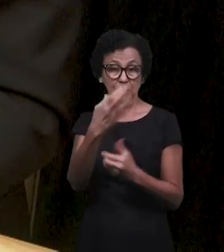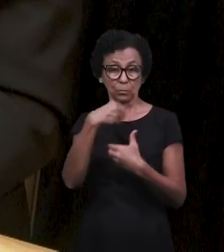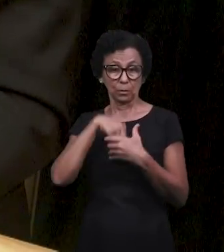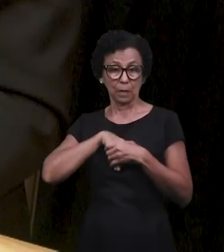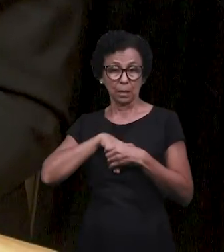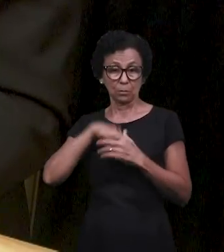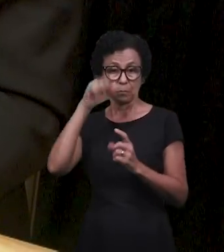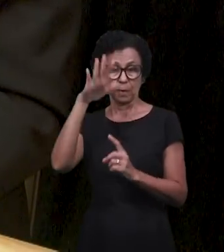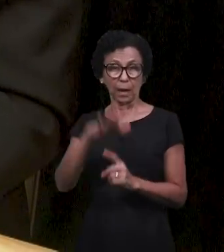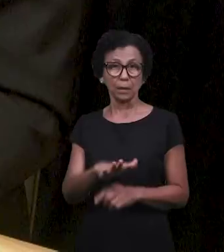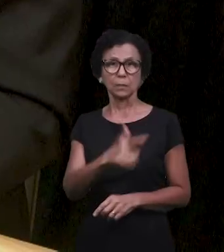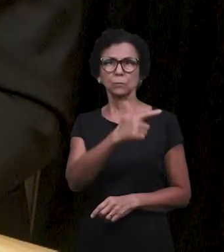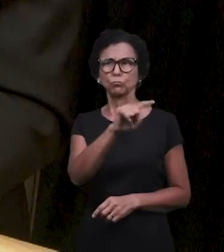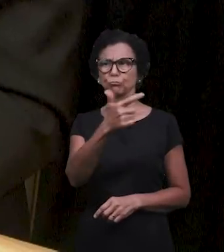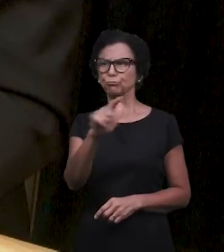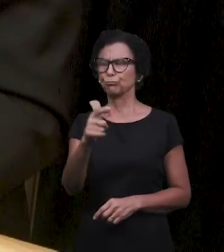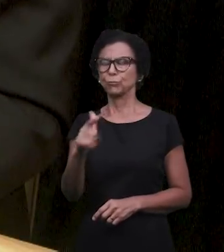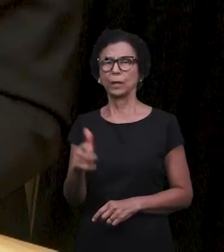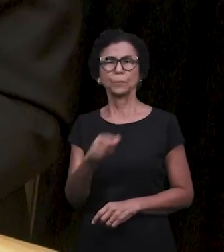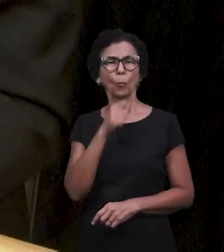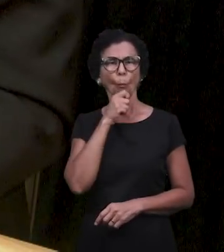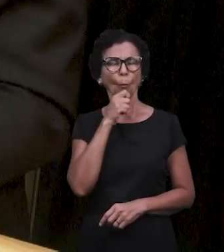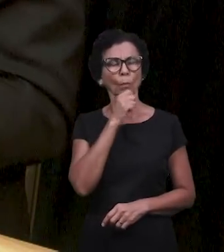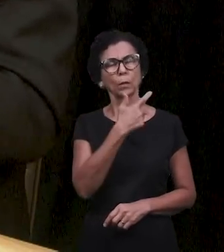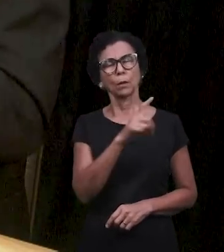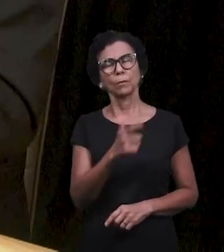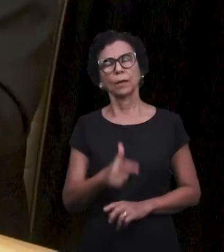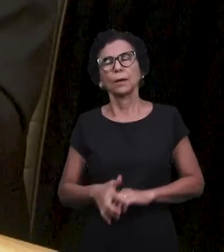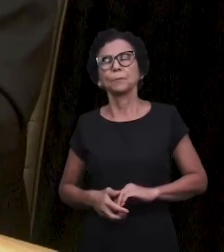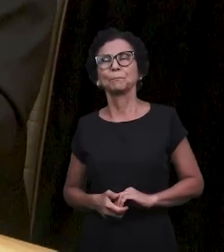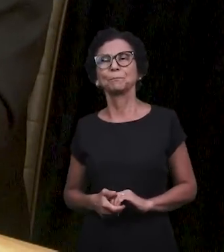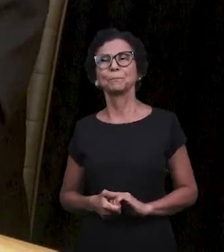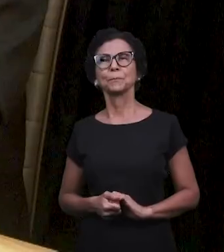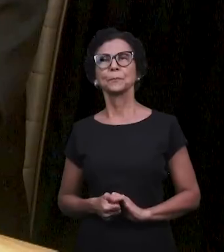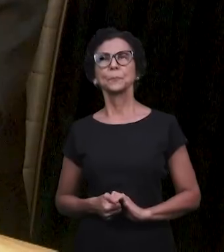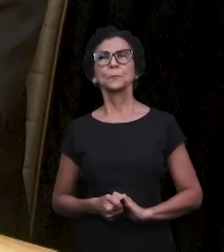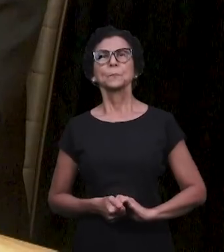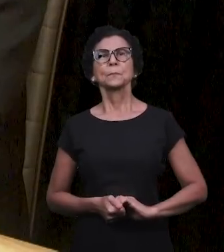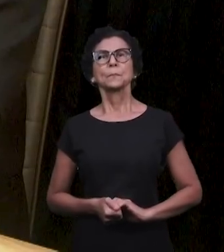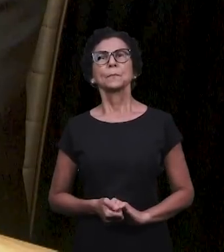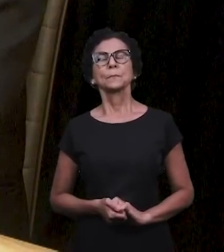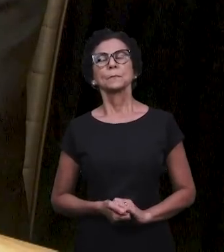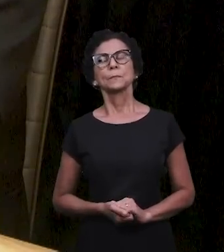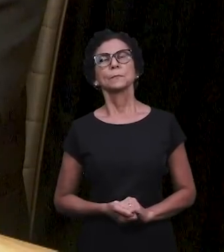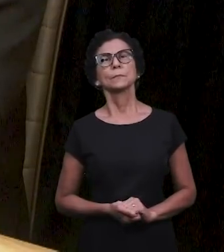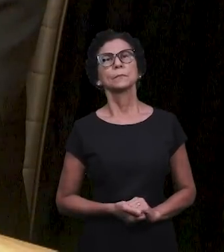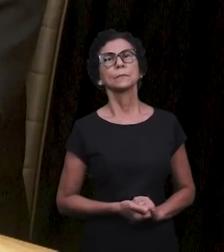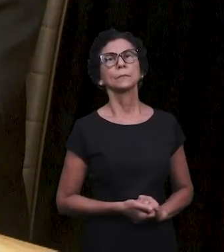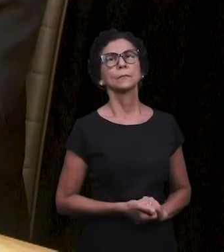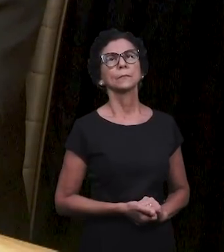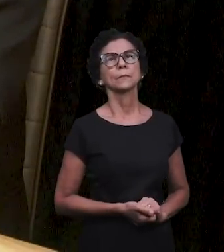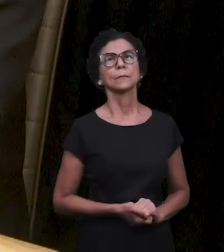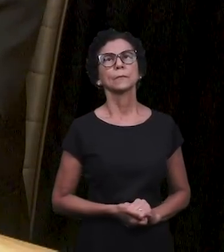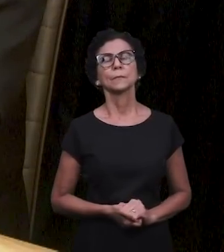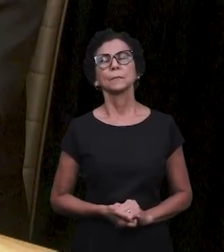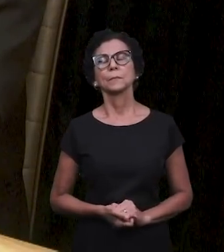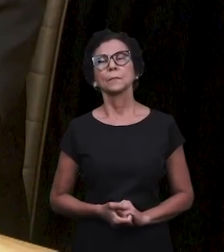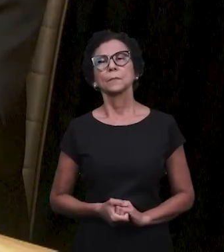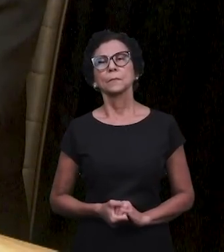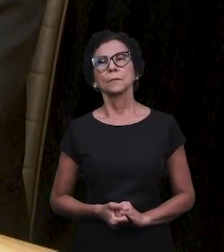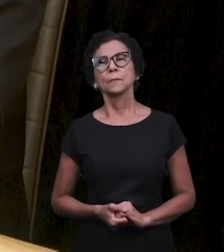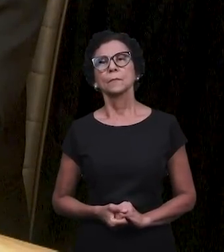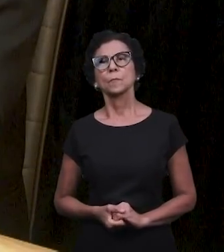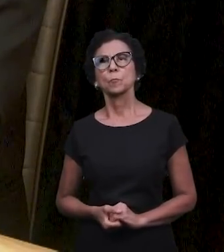que dele, vem do né? alto. Ela vem do alto. E aqui interessante, nós falamos aqui, o Fernando falou do corpo, Uri e Arão